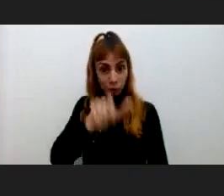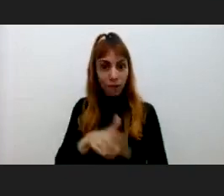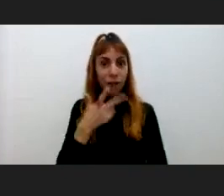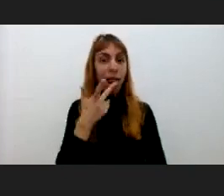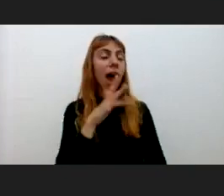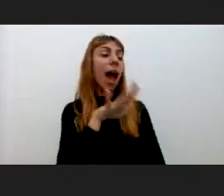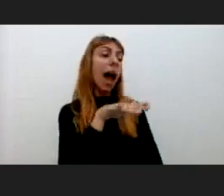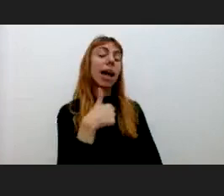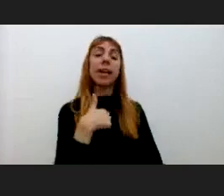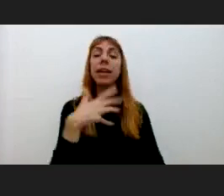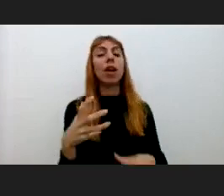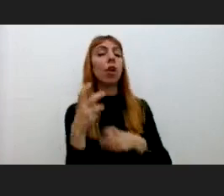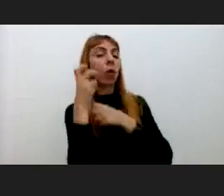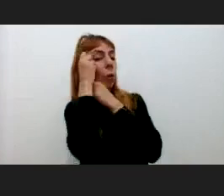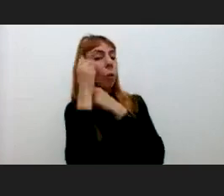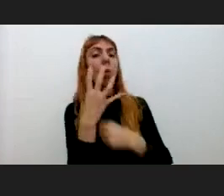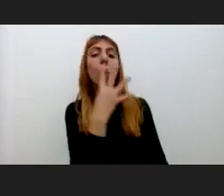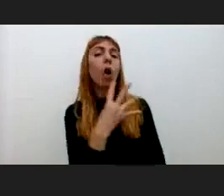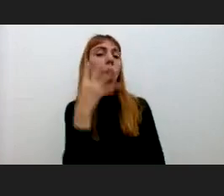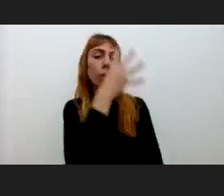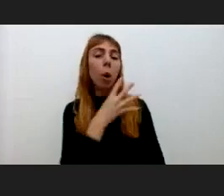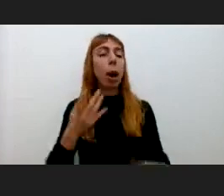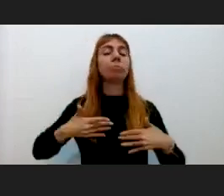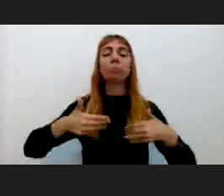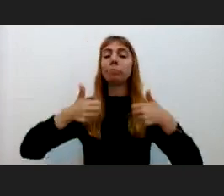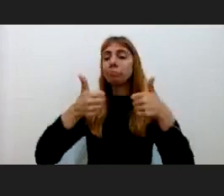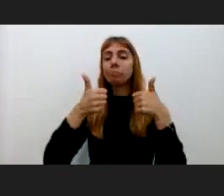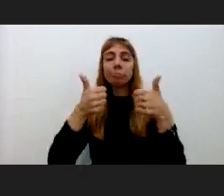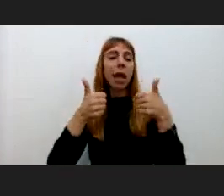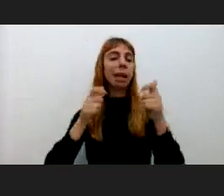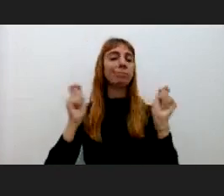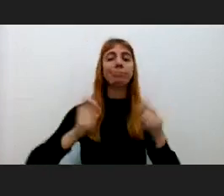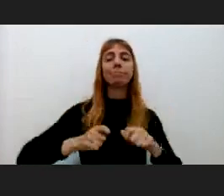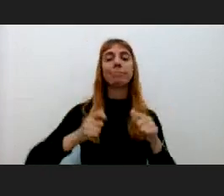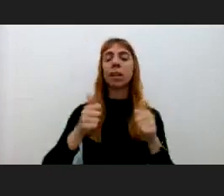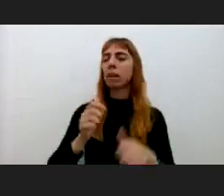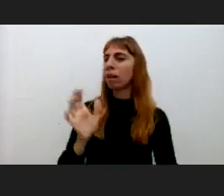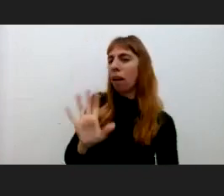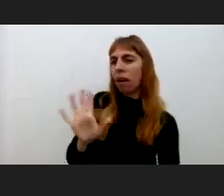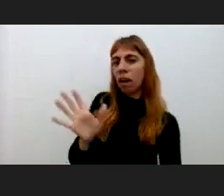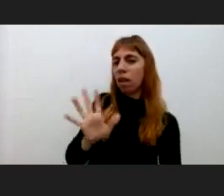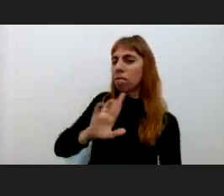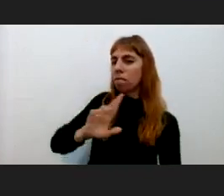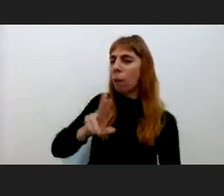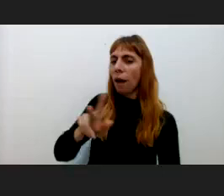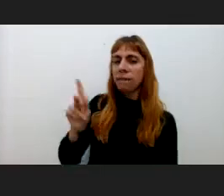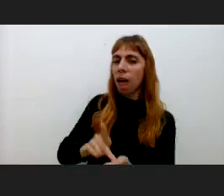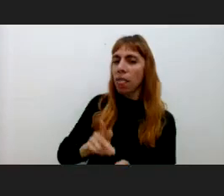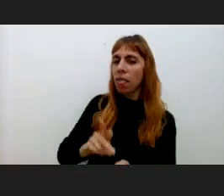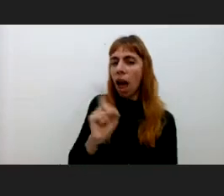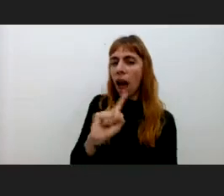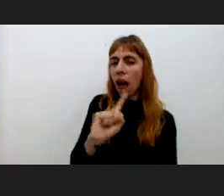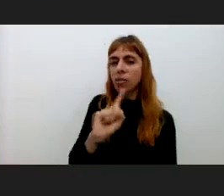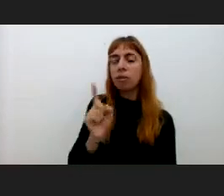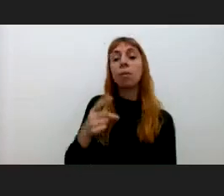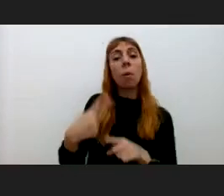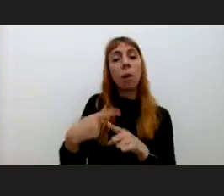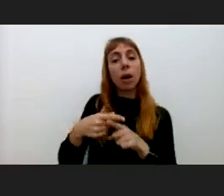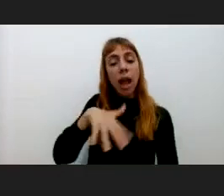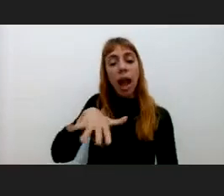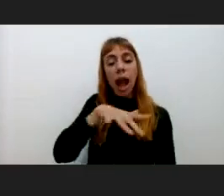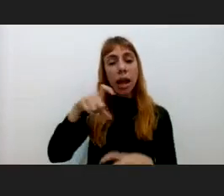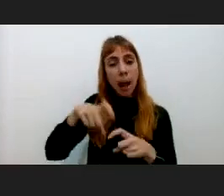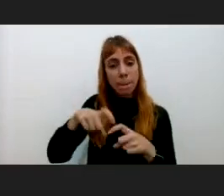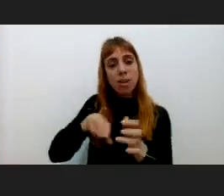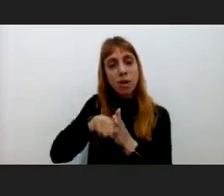A literatura médica já mostra que as pessoas que dormem pouco têm doença